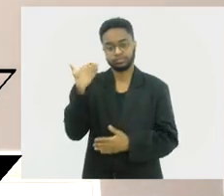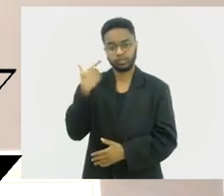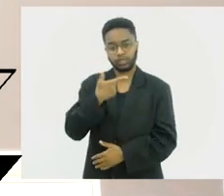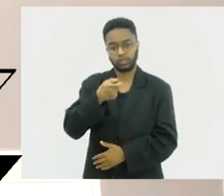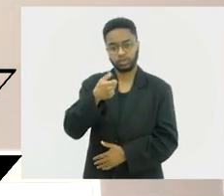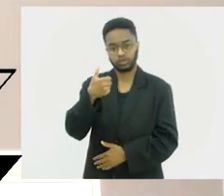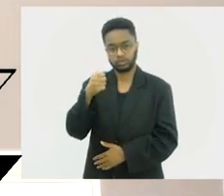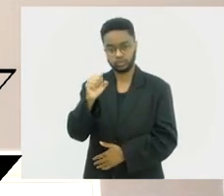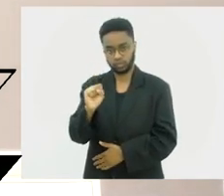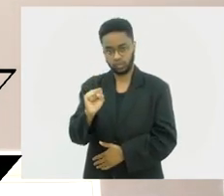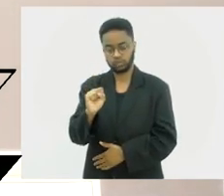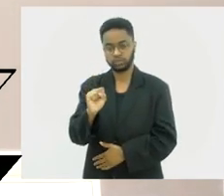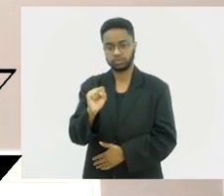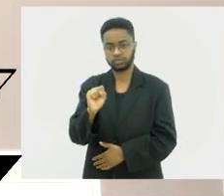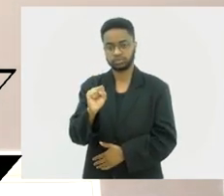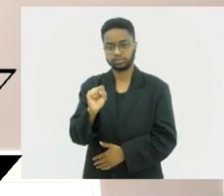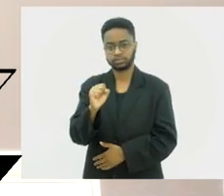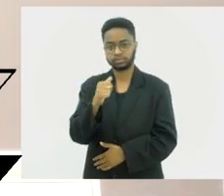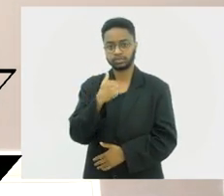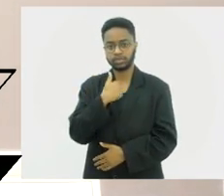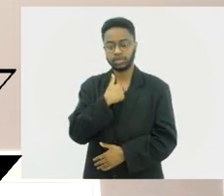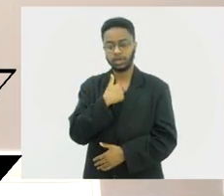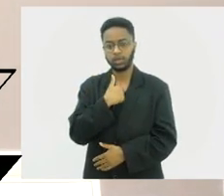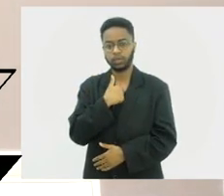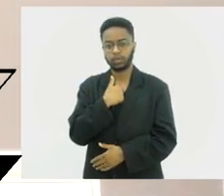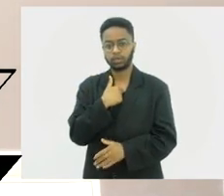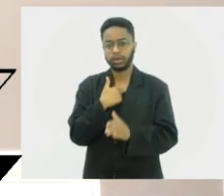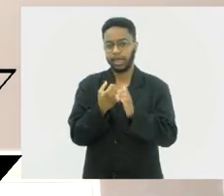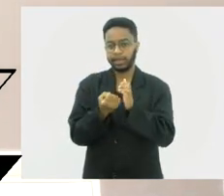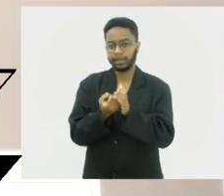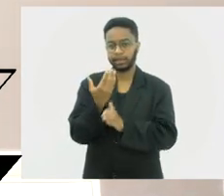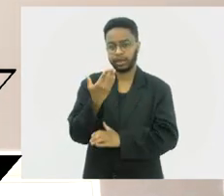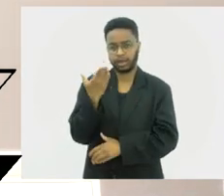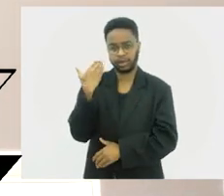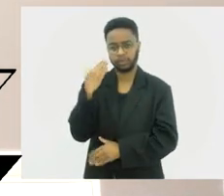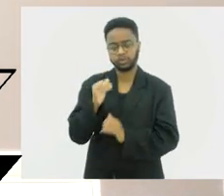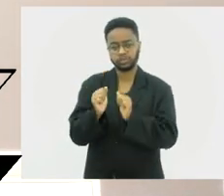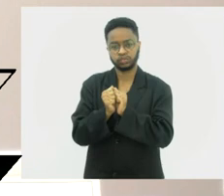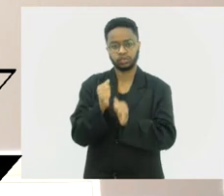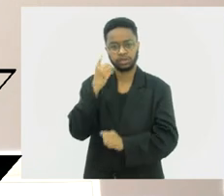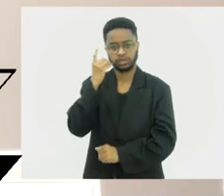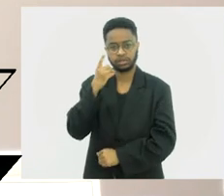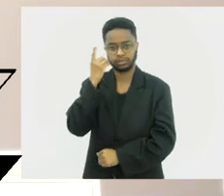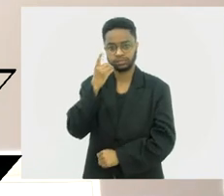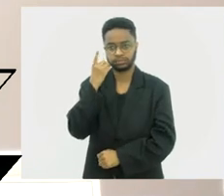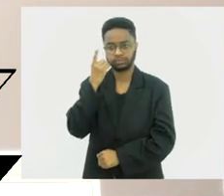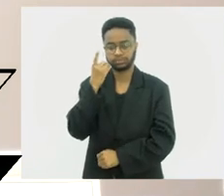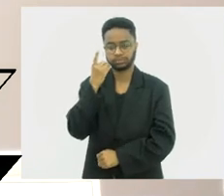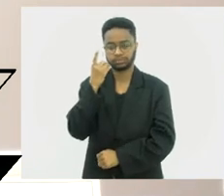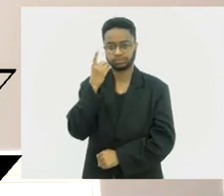2018, eu elaborei, na época, junto com o deputado